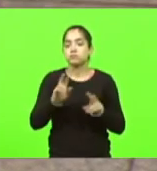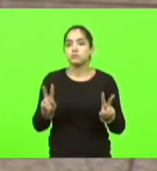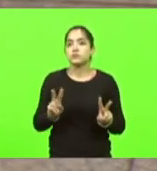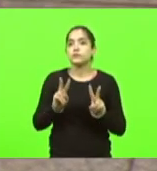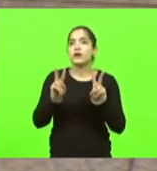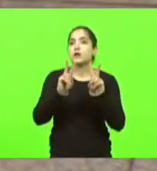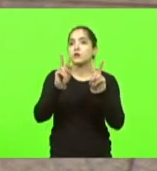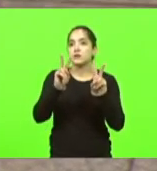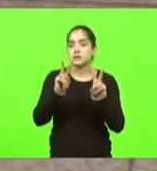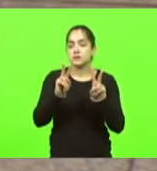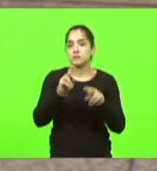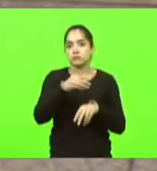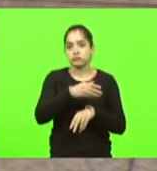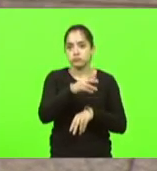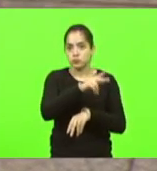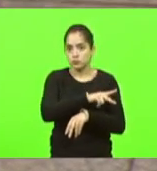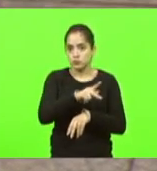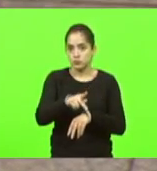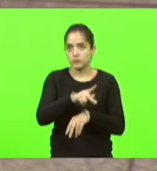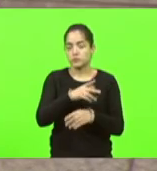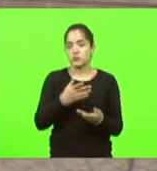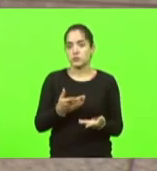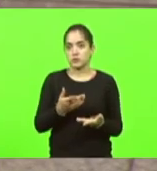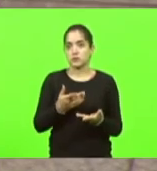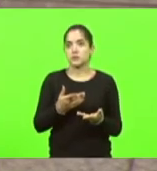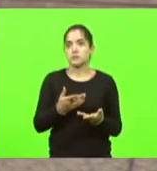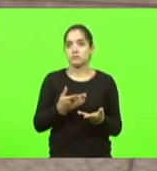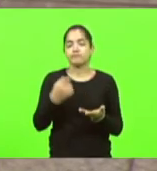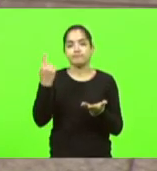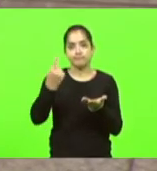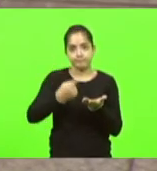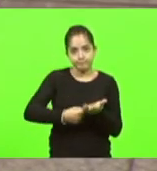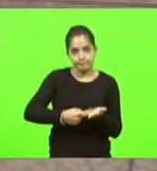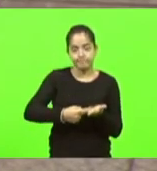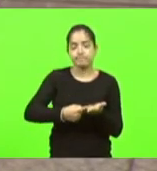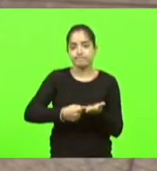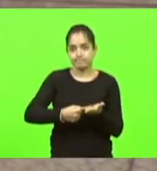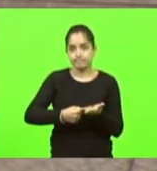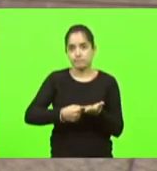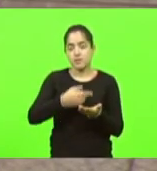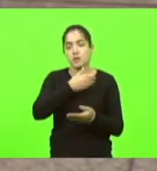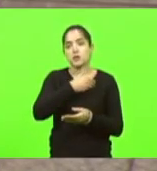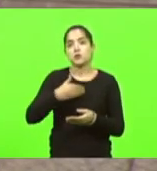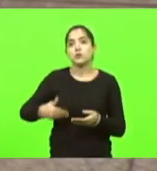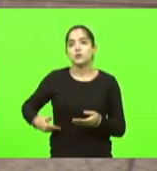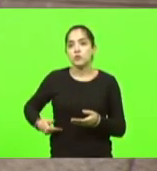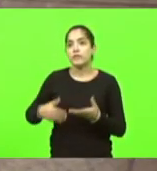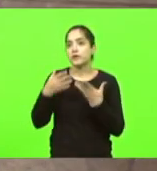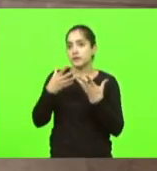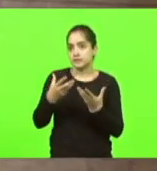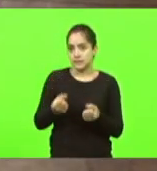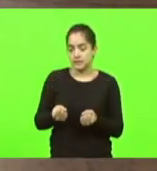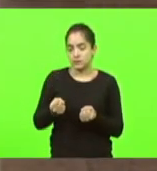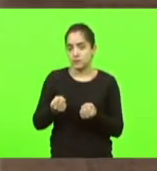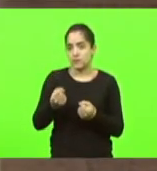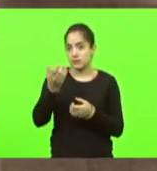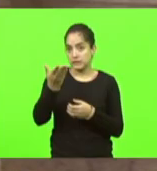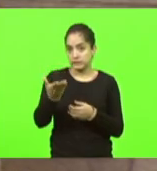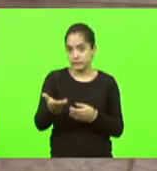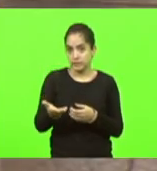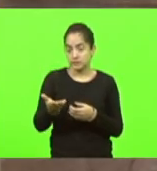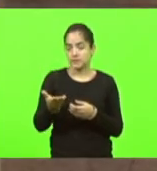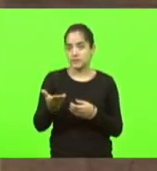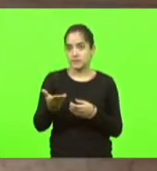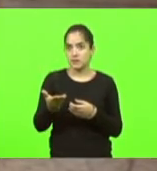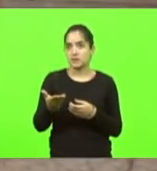do magistério são compromisso que o assumo que eu assumir que o governo assumiu que vossa excelência aqui